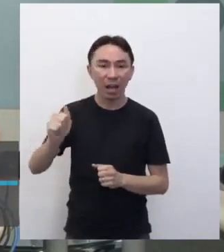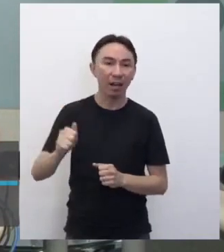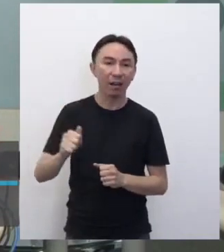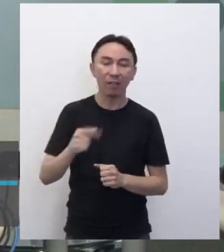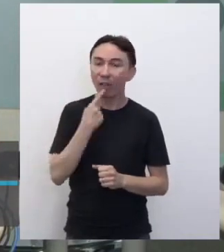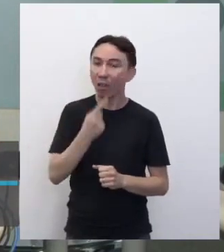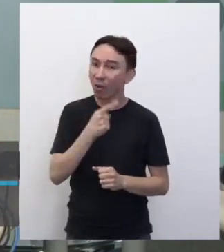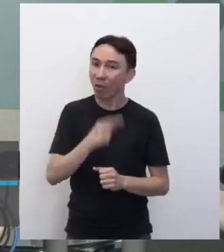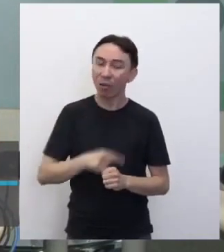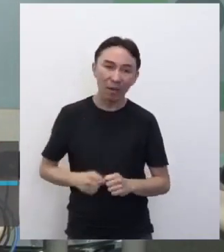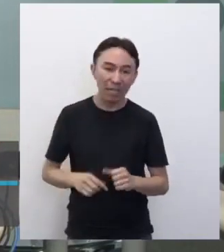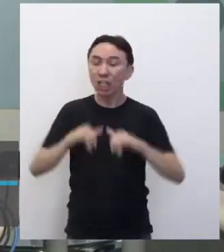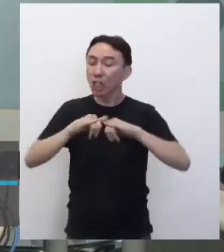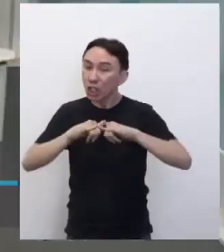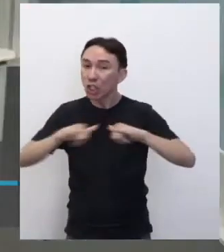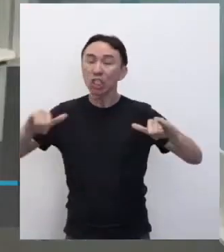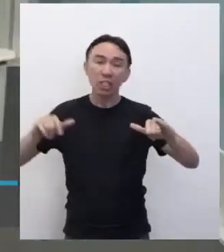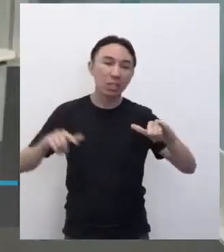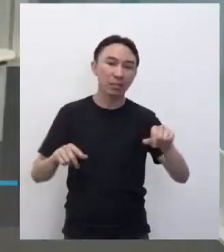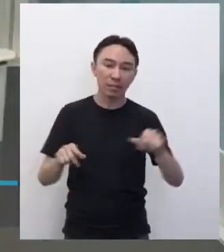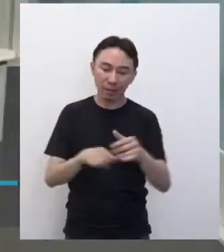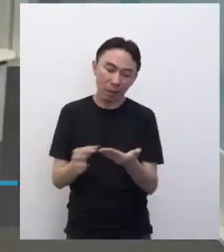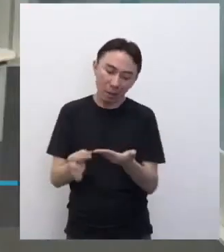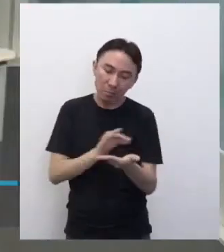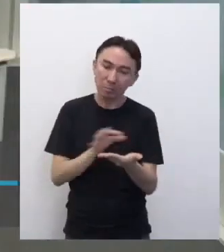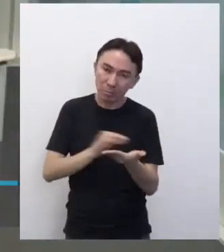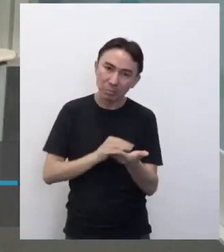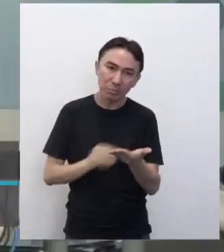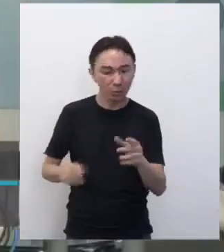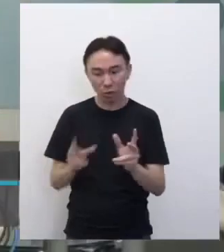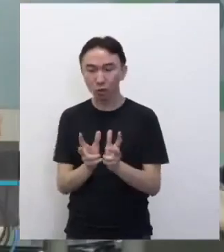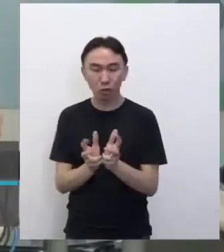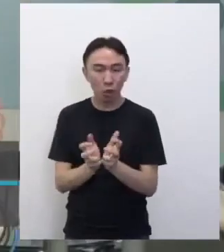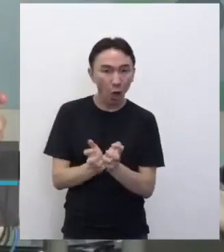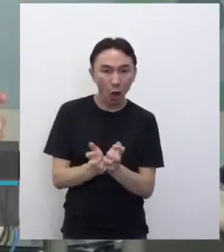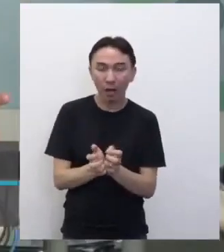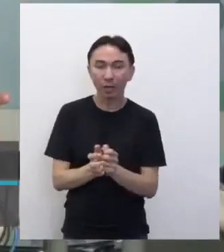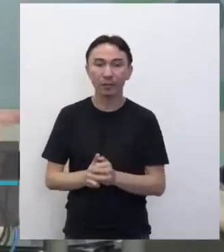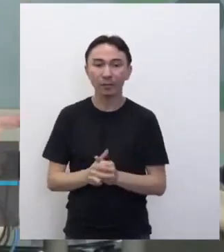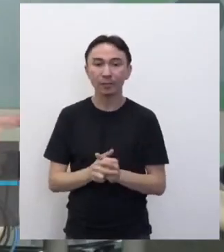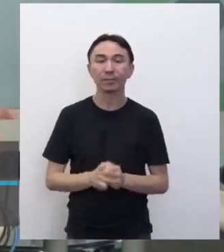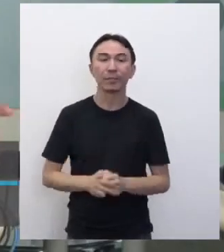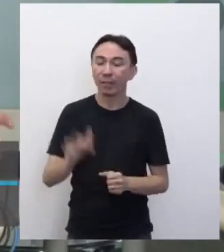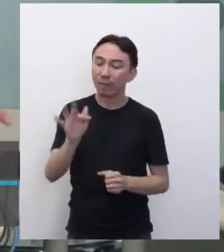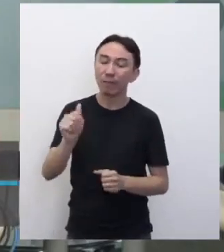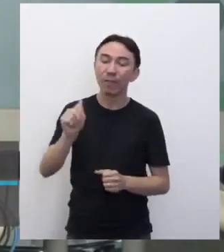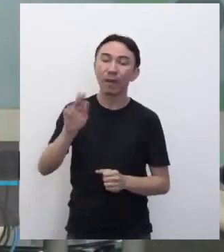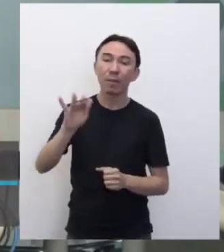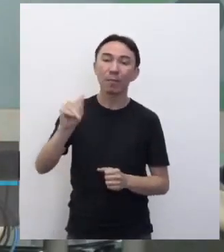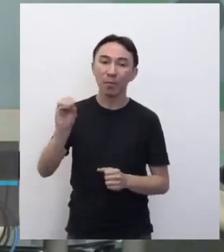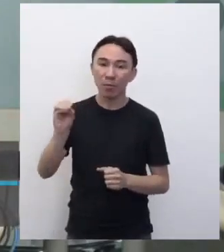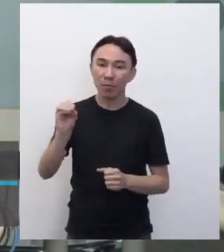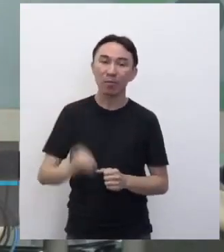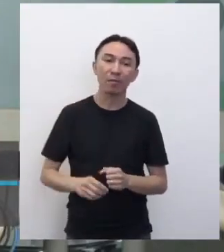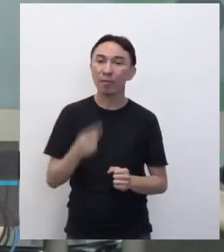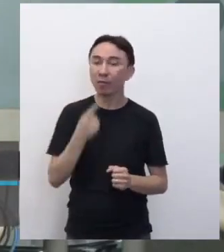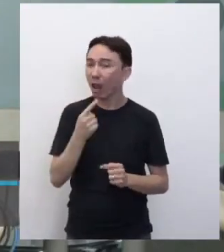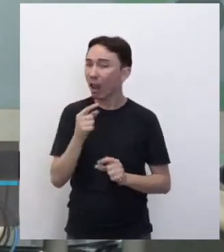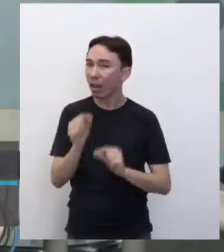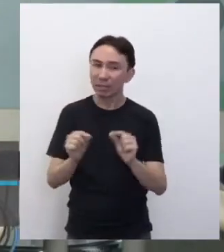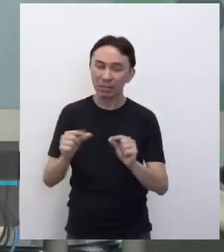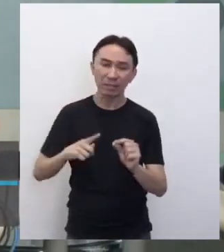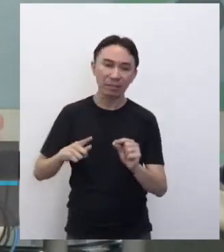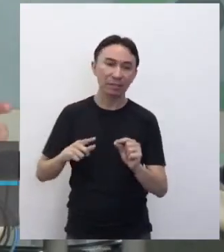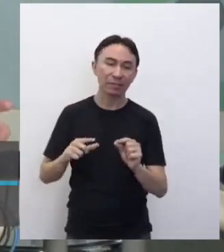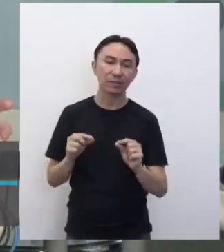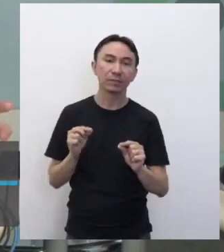Ok, então notícias, revistas e jogos. E o Fábio Arruda, lyrics, reviews, synopses, recipes, news,